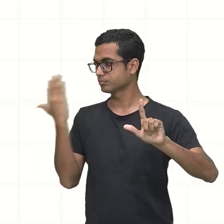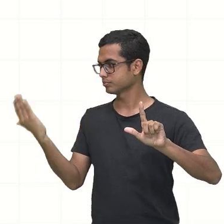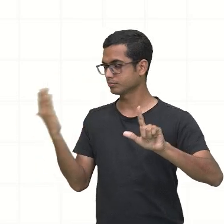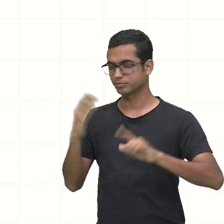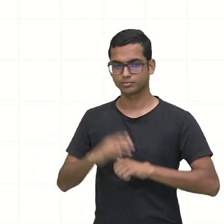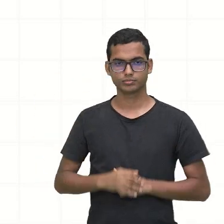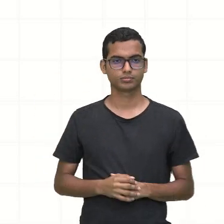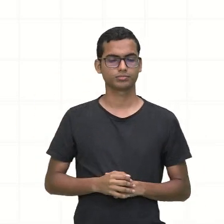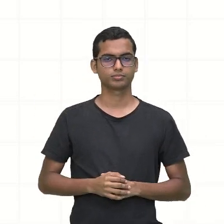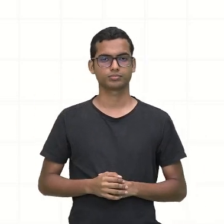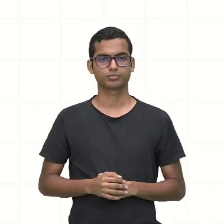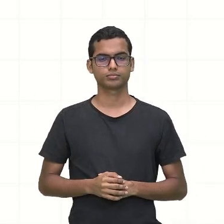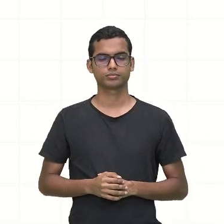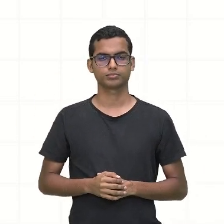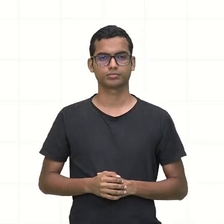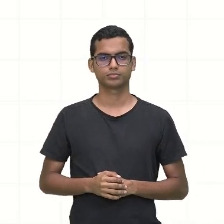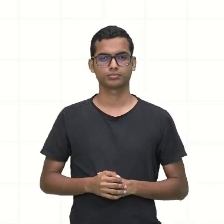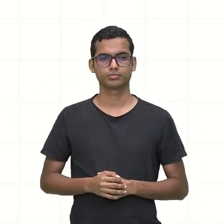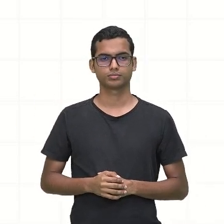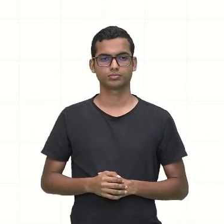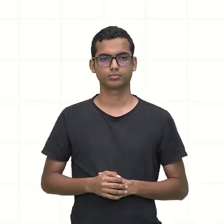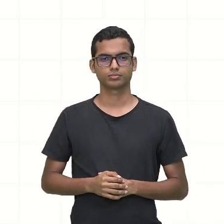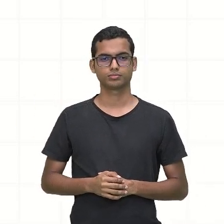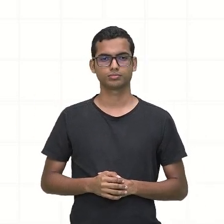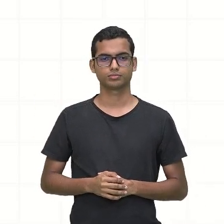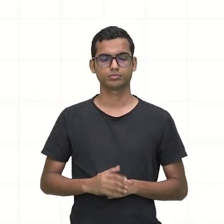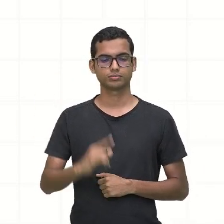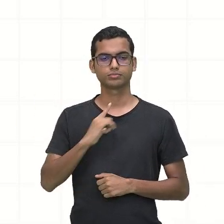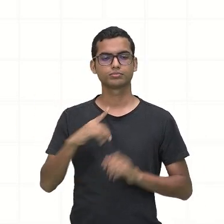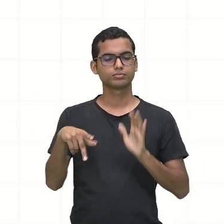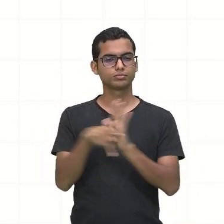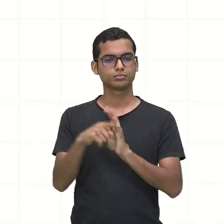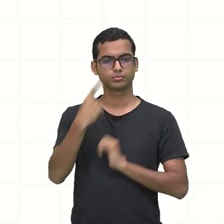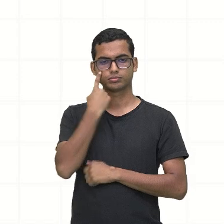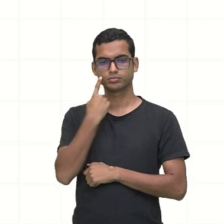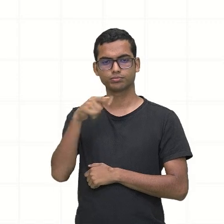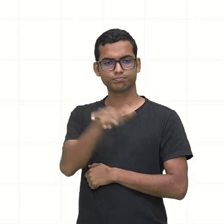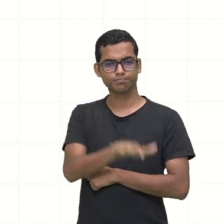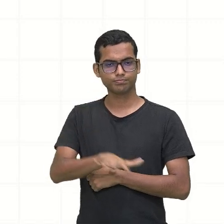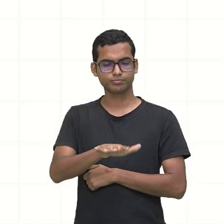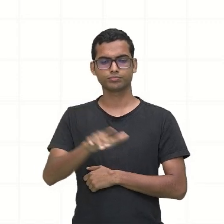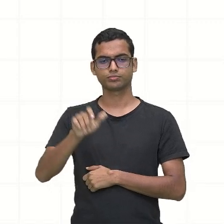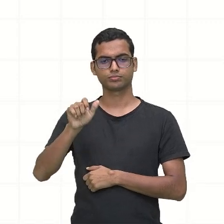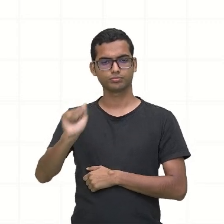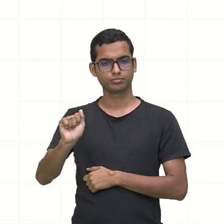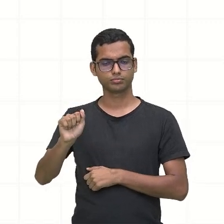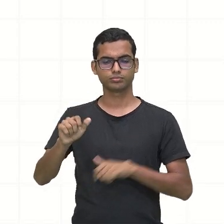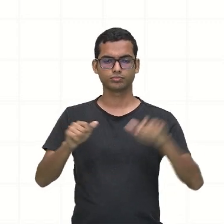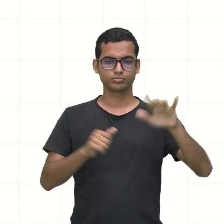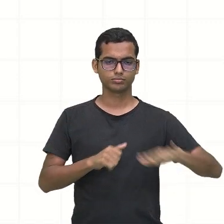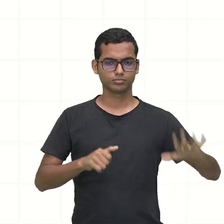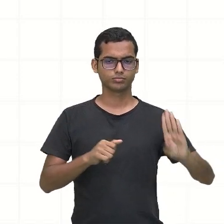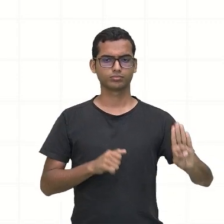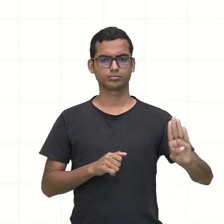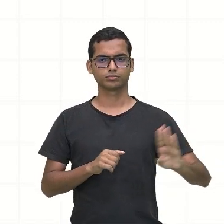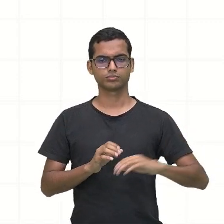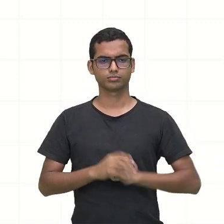Vejam aqui, eu tenho aqui o plano alfa e o plano beta. Eu tenho aqui, olha, marca bem a ideia. Eu tenho